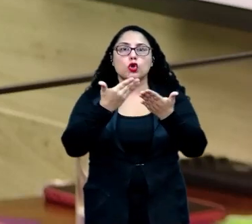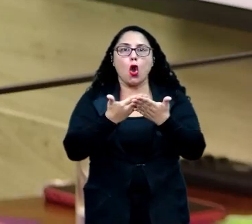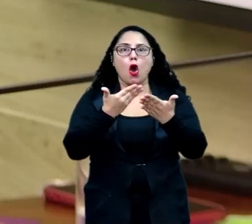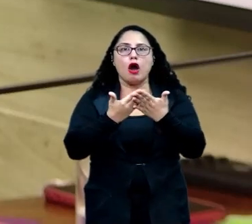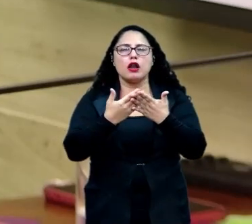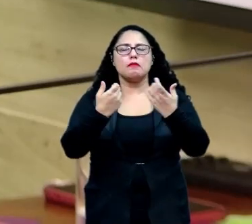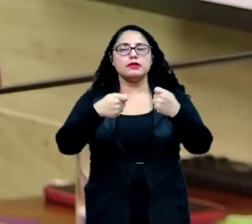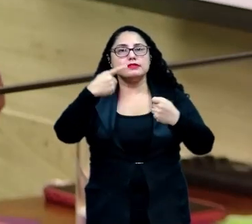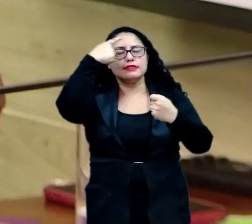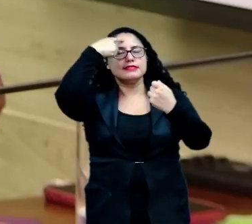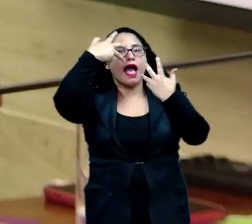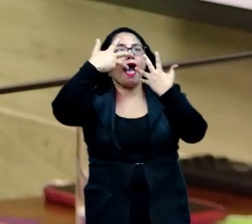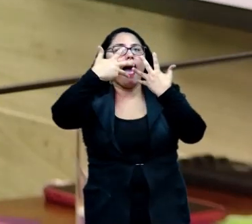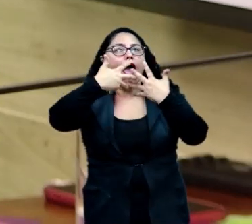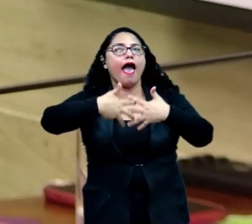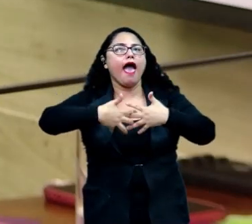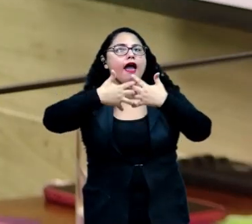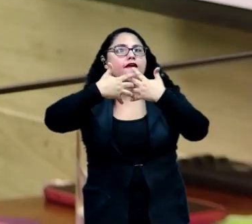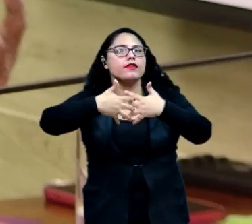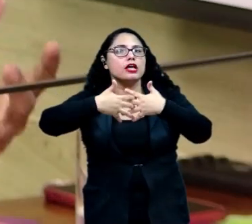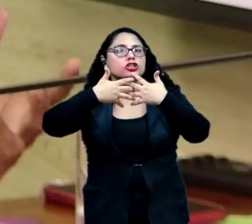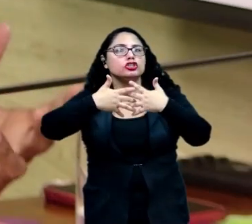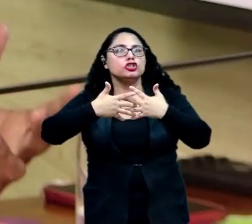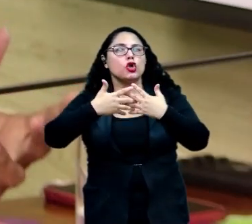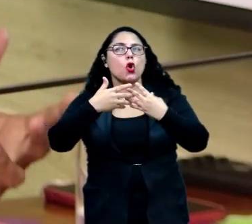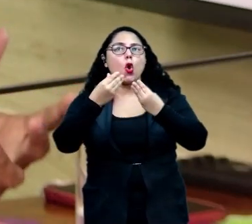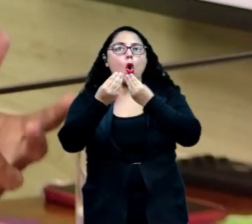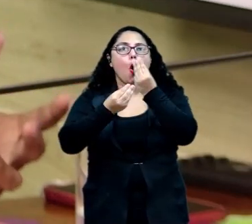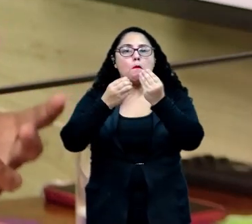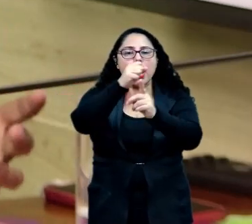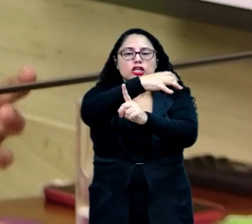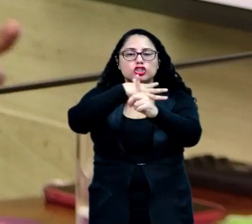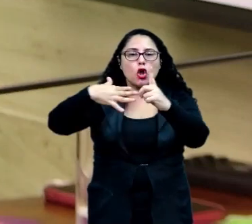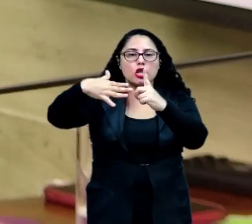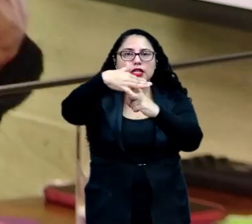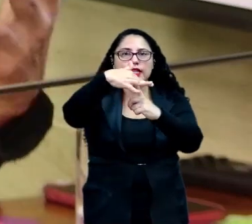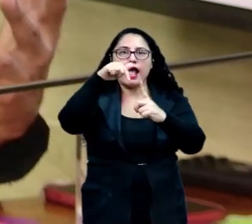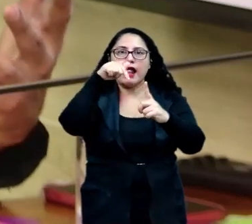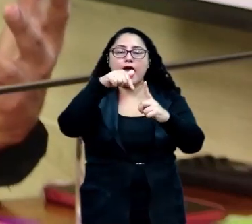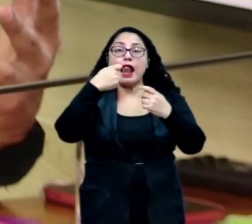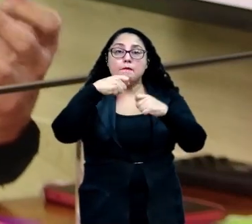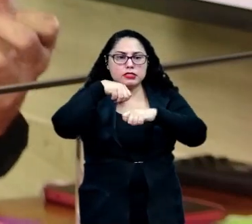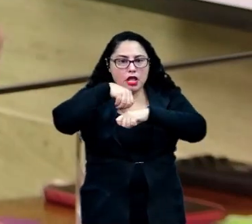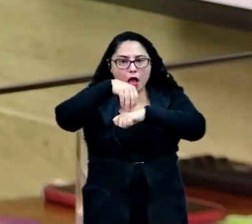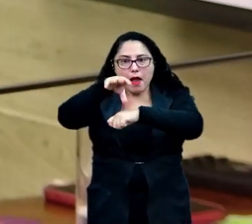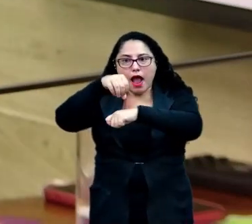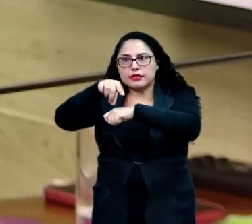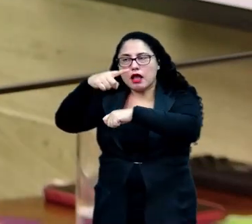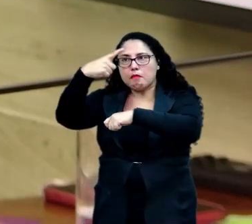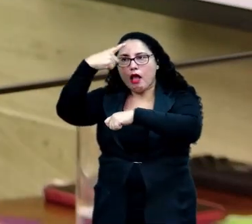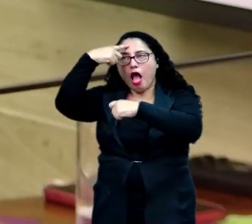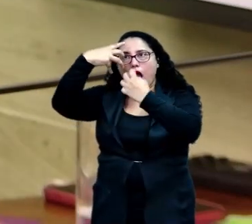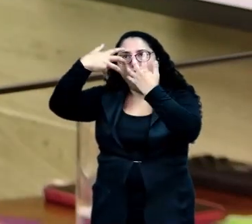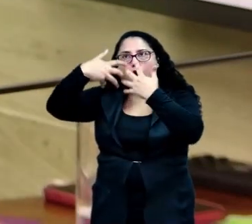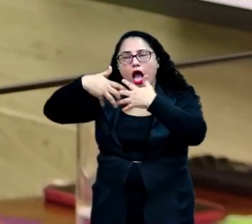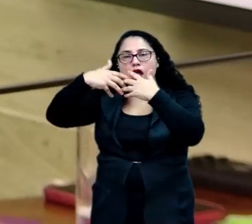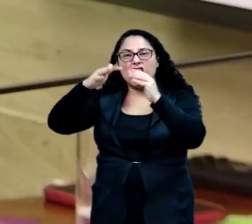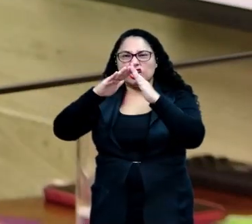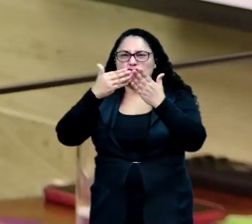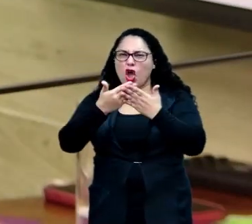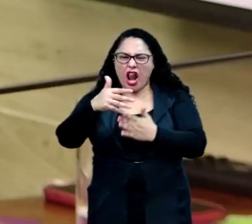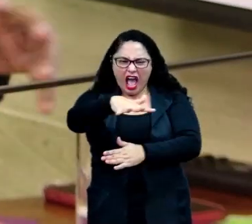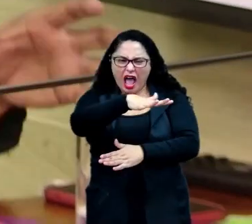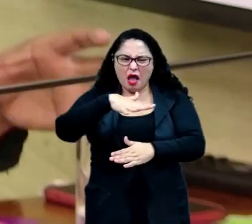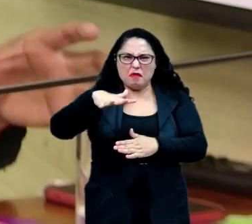tem que refletir o extrato da sociedade, ela tem que refletir a sociedade. A escola não é um